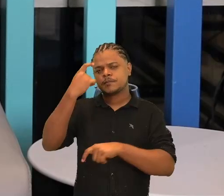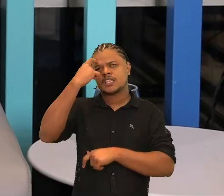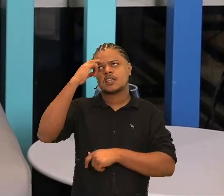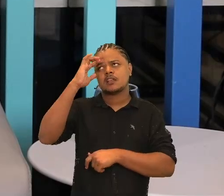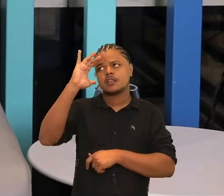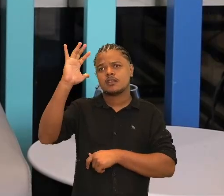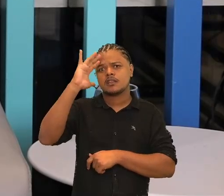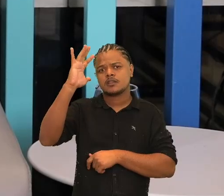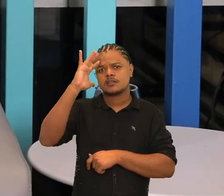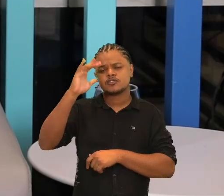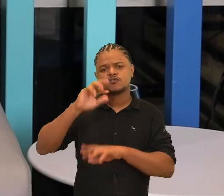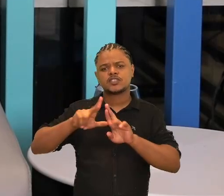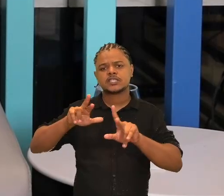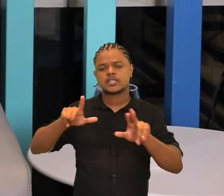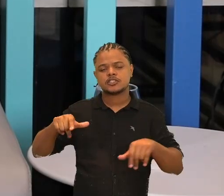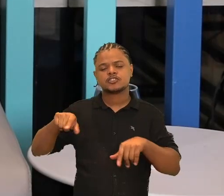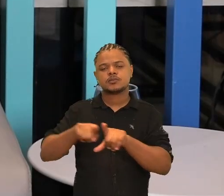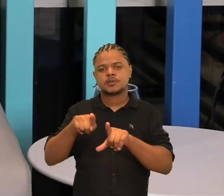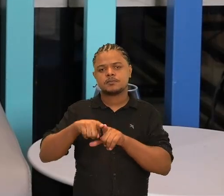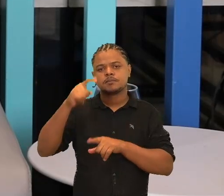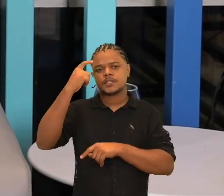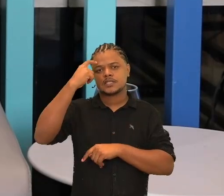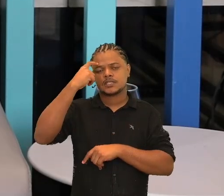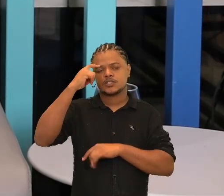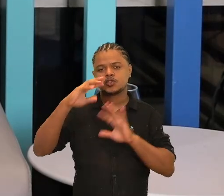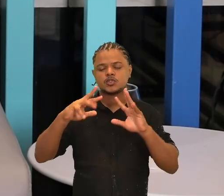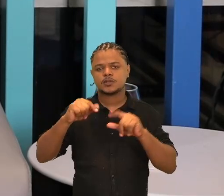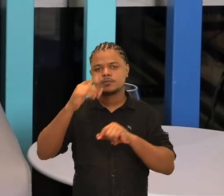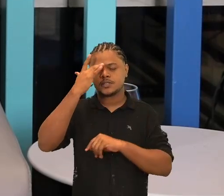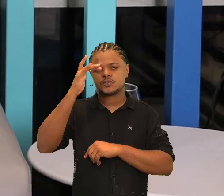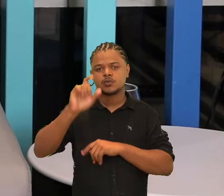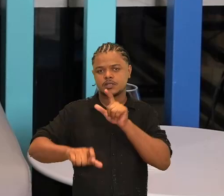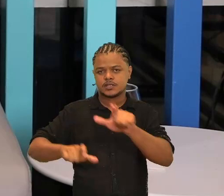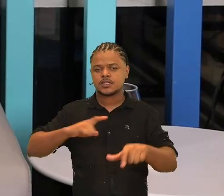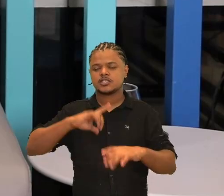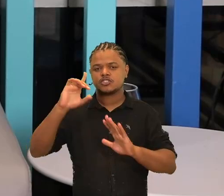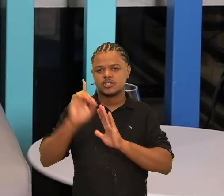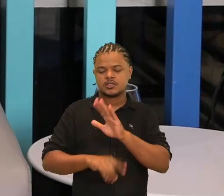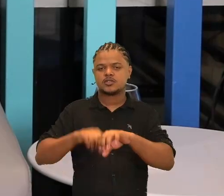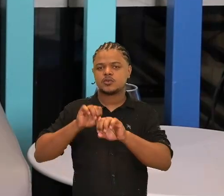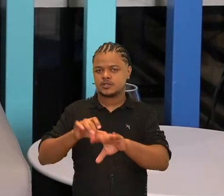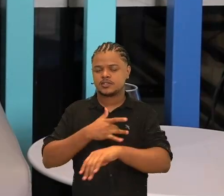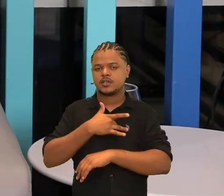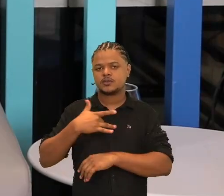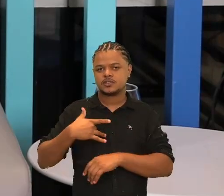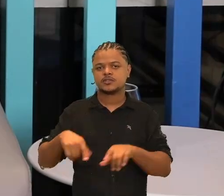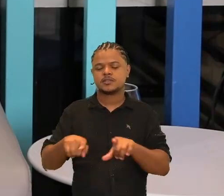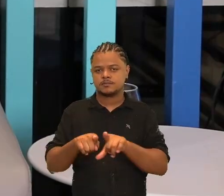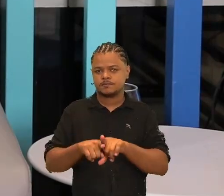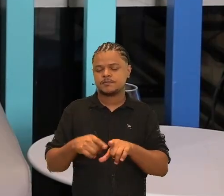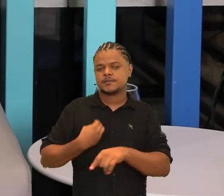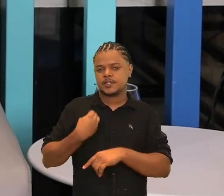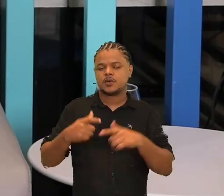né, na diversidade, pensem que todas as pessoas têm direito à educação, à saúde, estarem onde